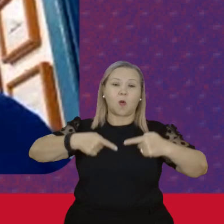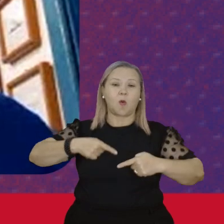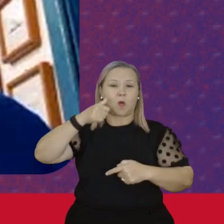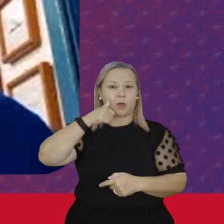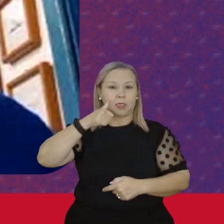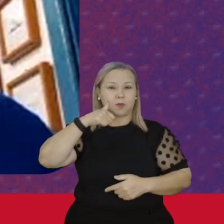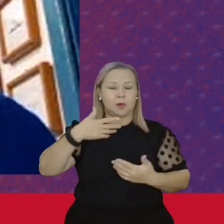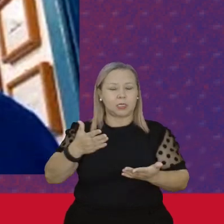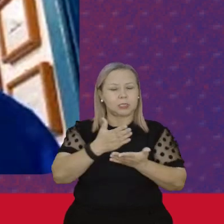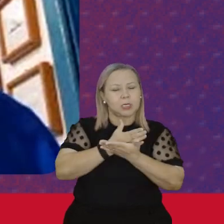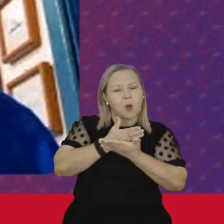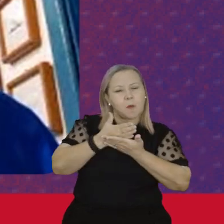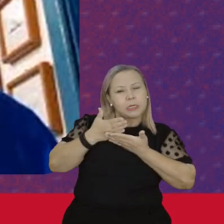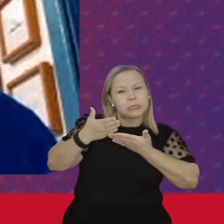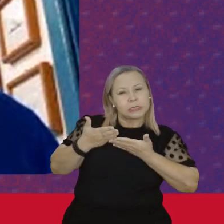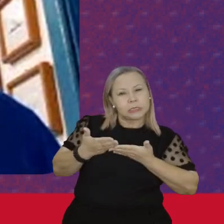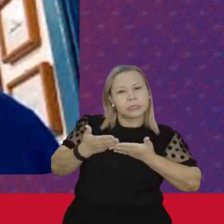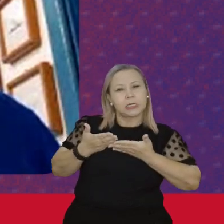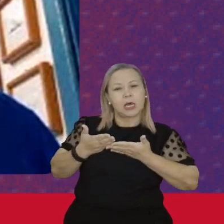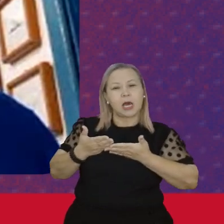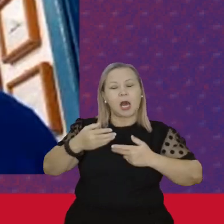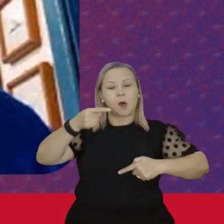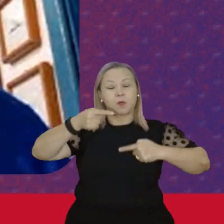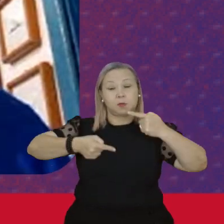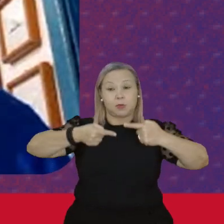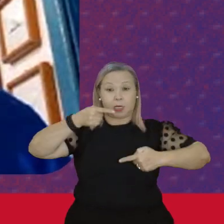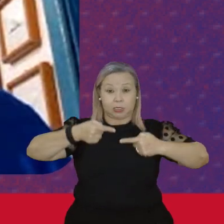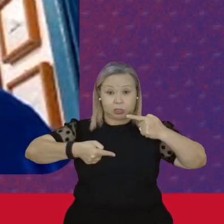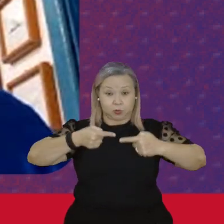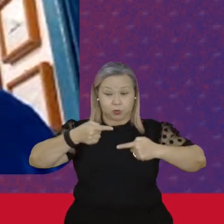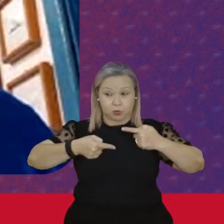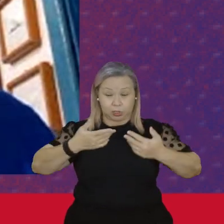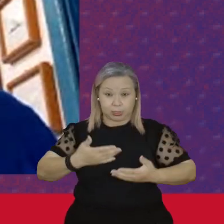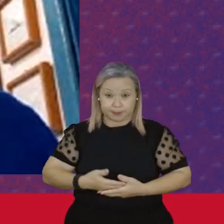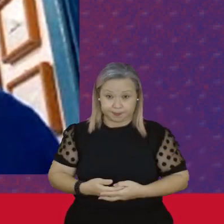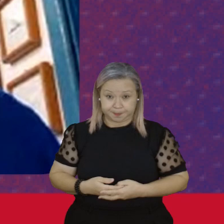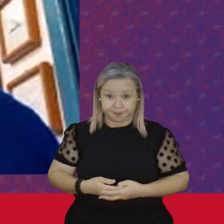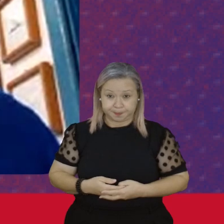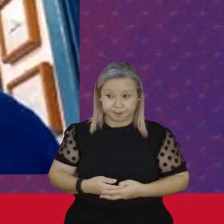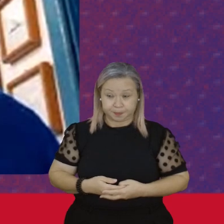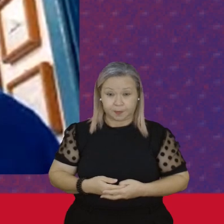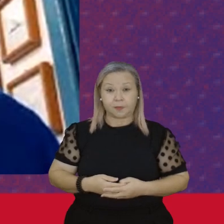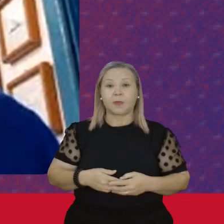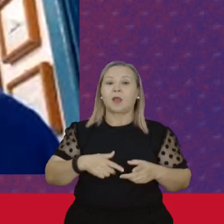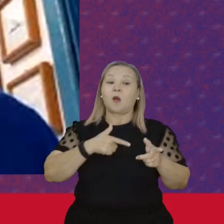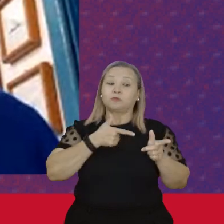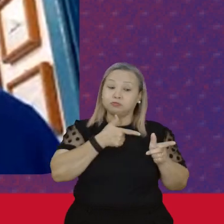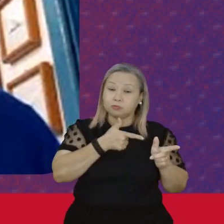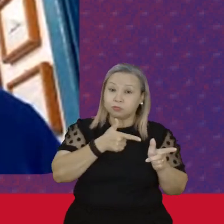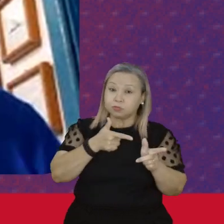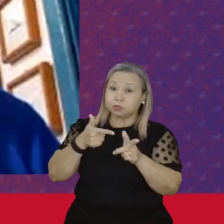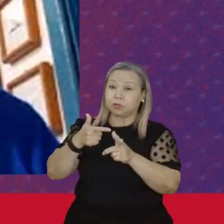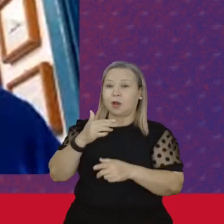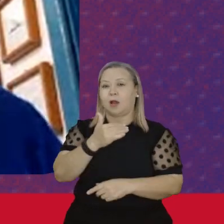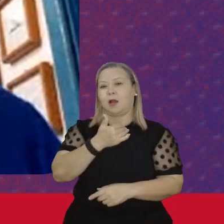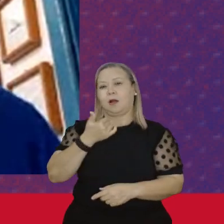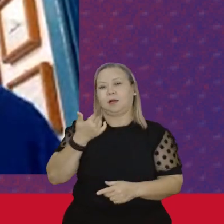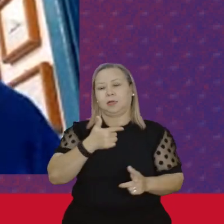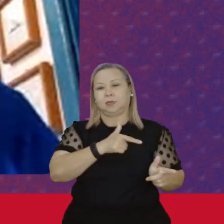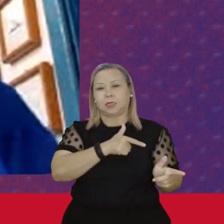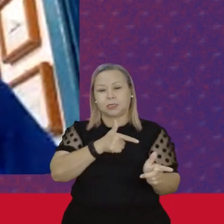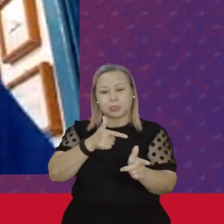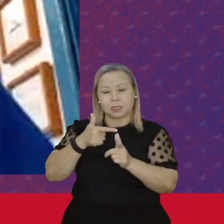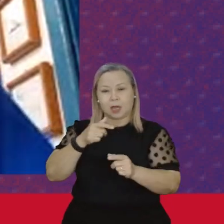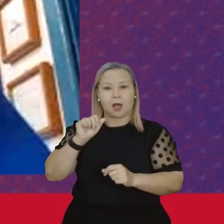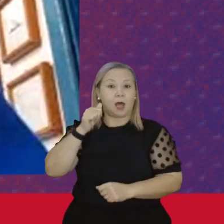Nós começamos a discutir os assassinatos de mulheres que se davam As